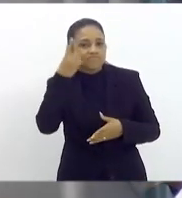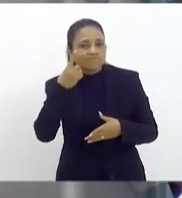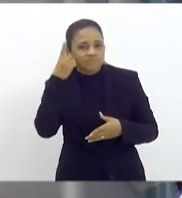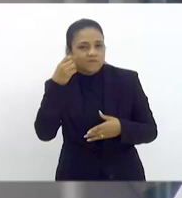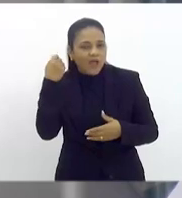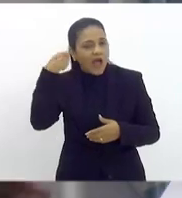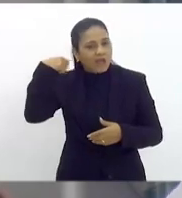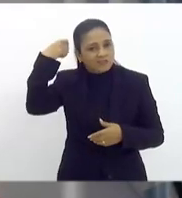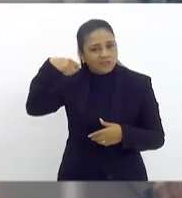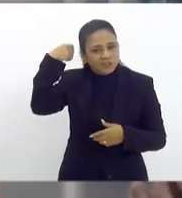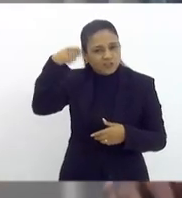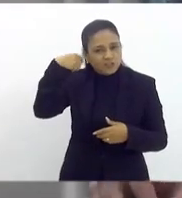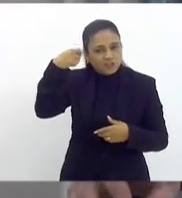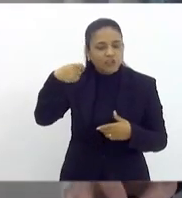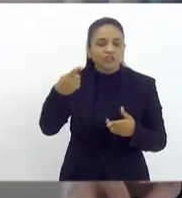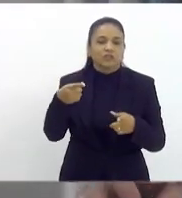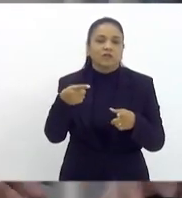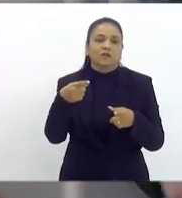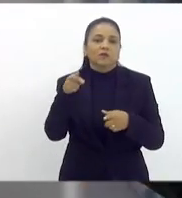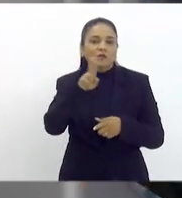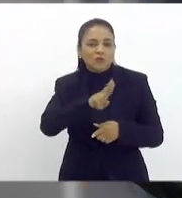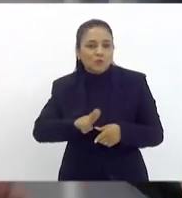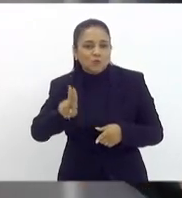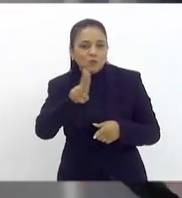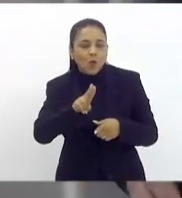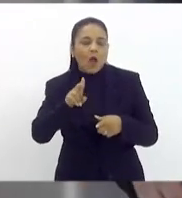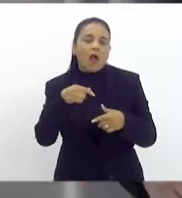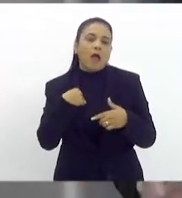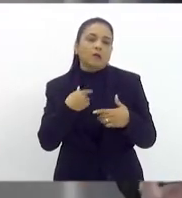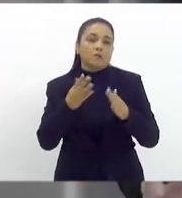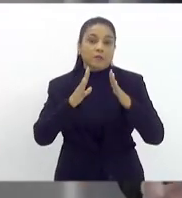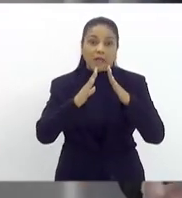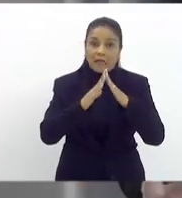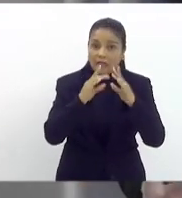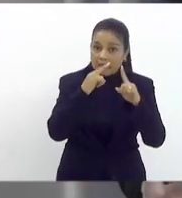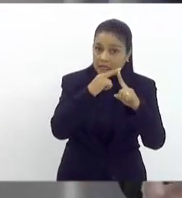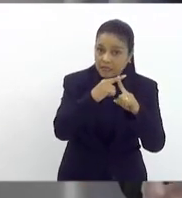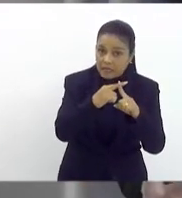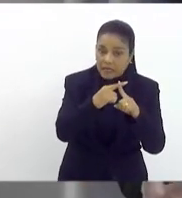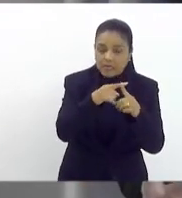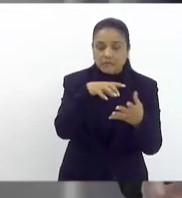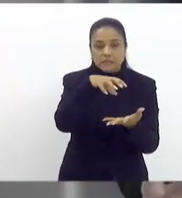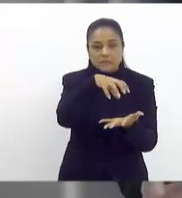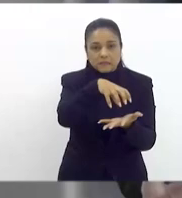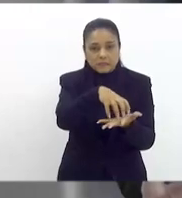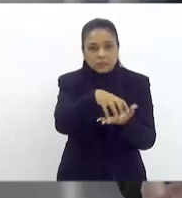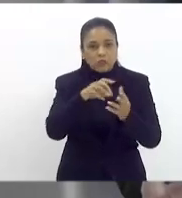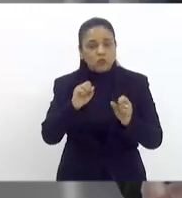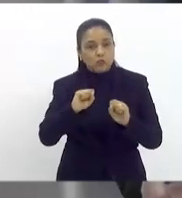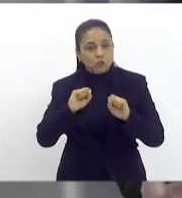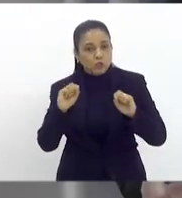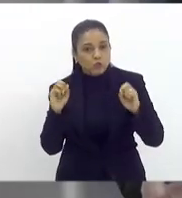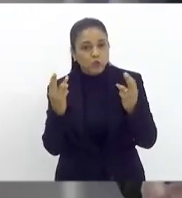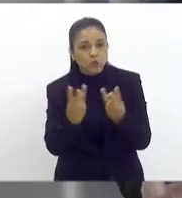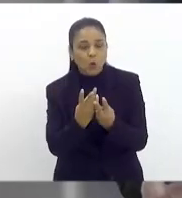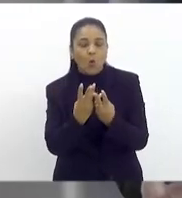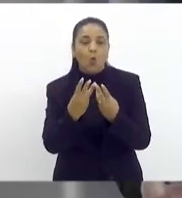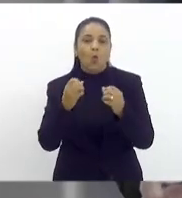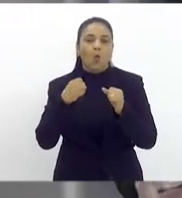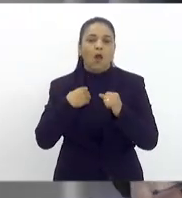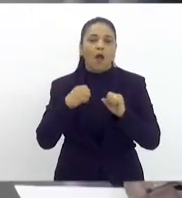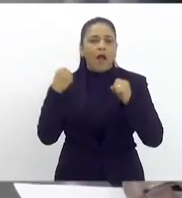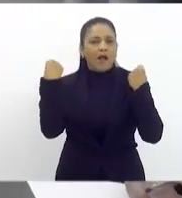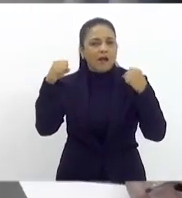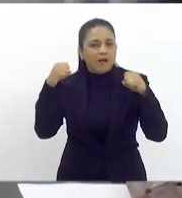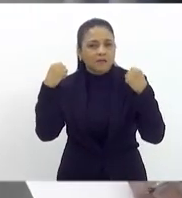compositores e também dos usuários, que é o caso das igrejas, do setor de shows, das academias, do setor